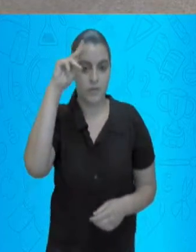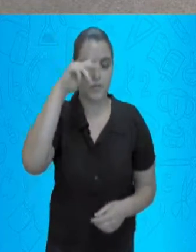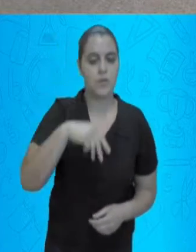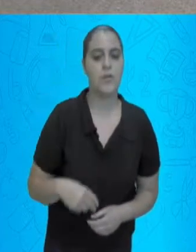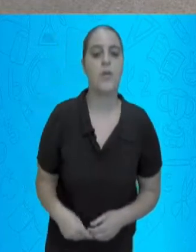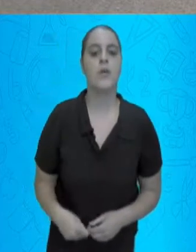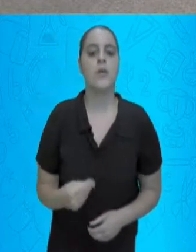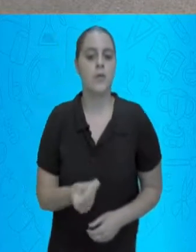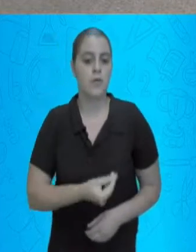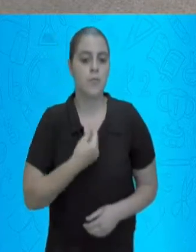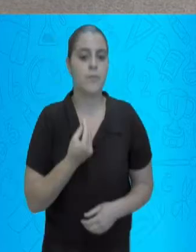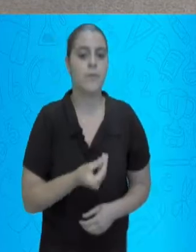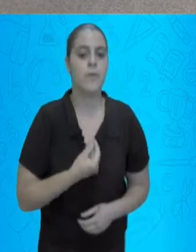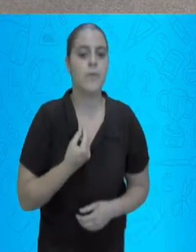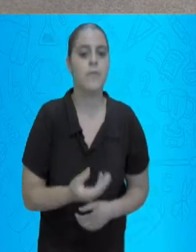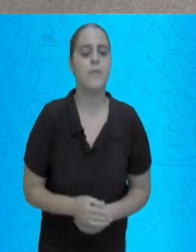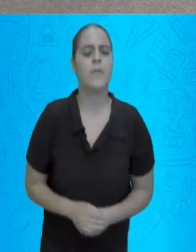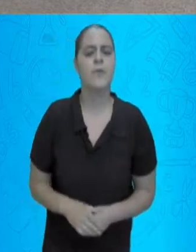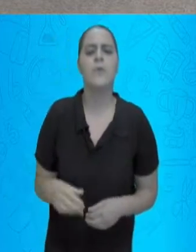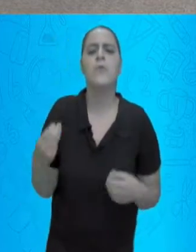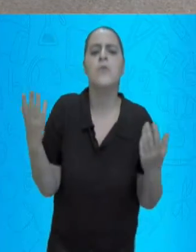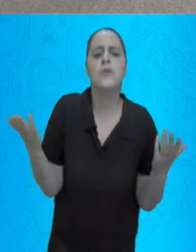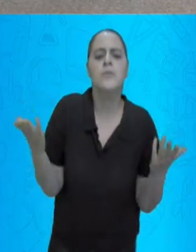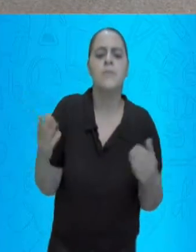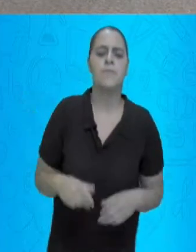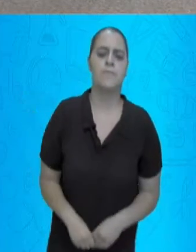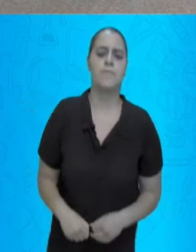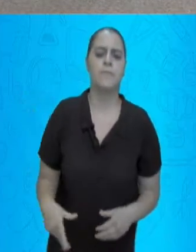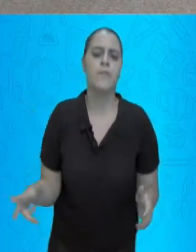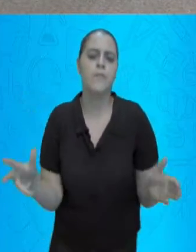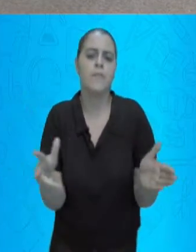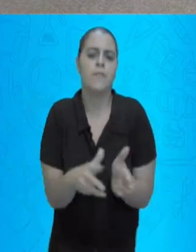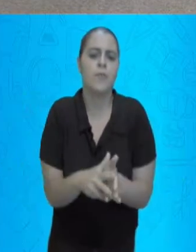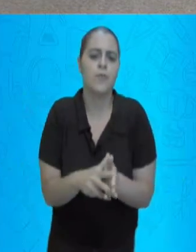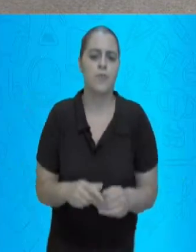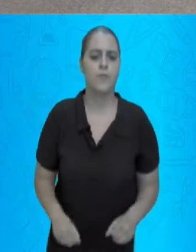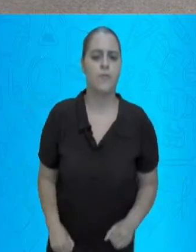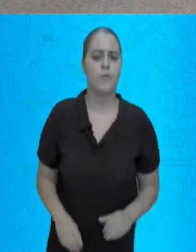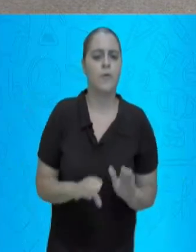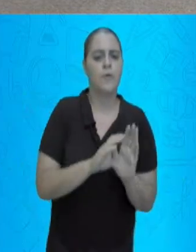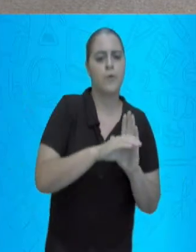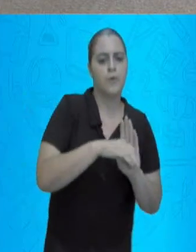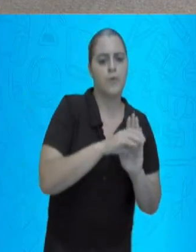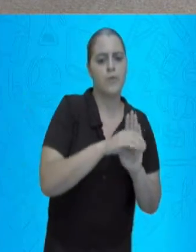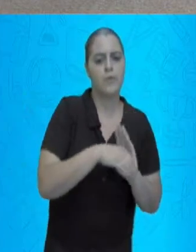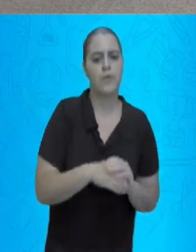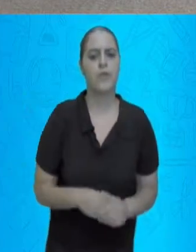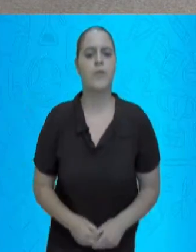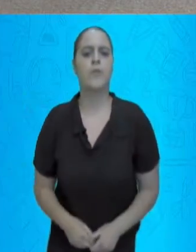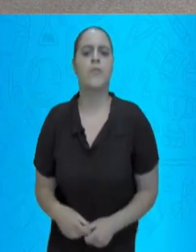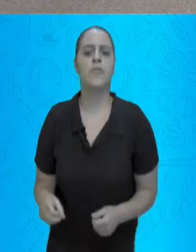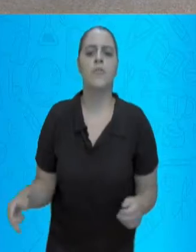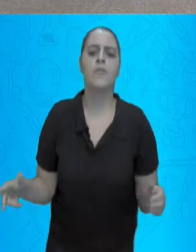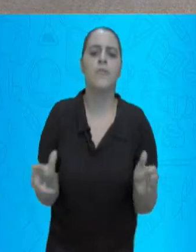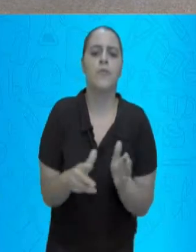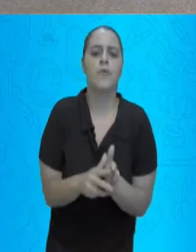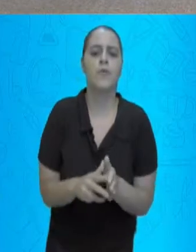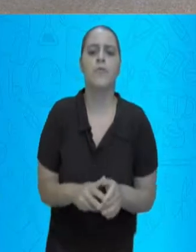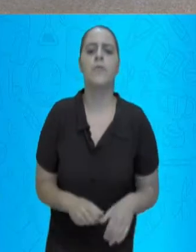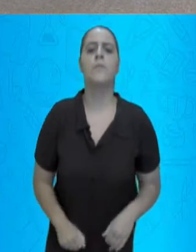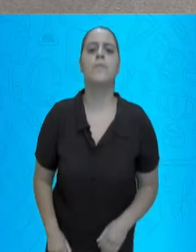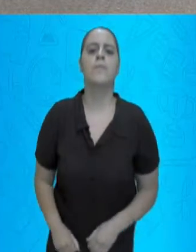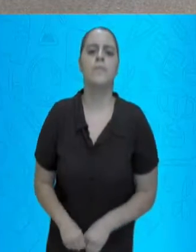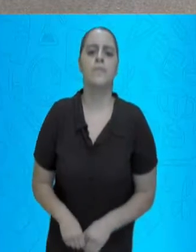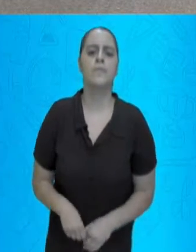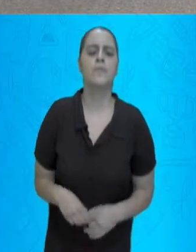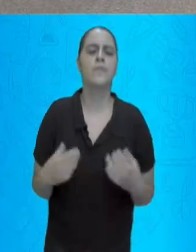ser vivo. O que é fóssil? Vamos ver o conceito de fósseis.